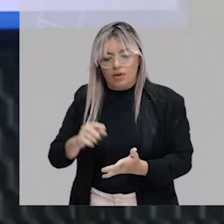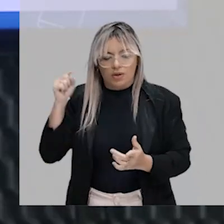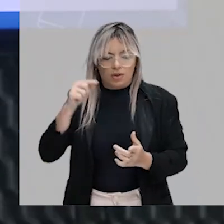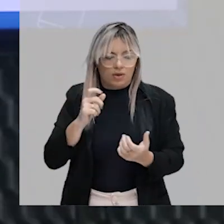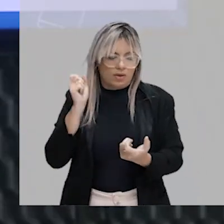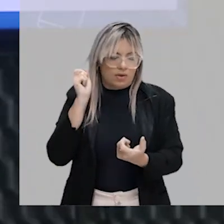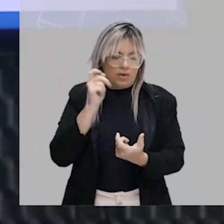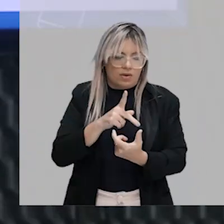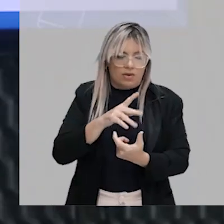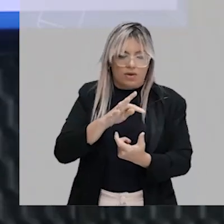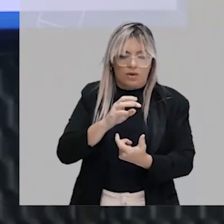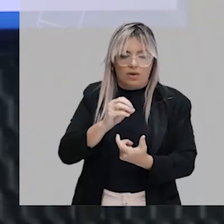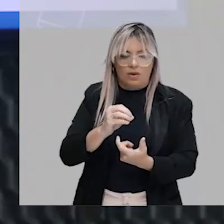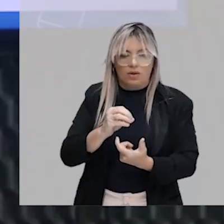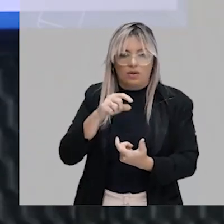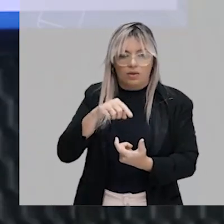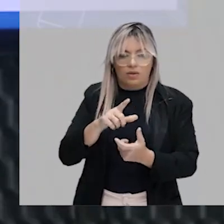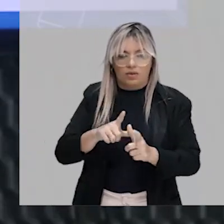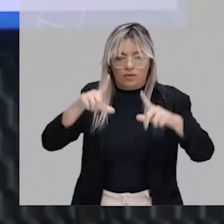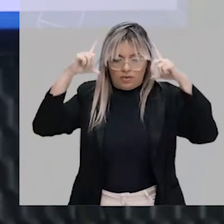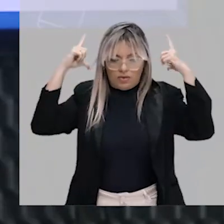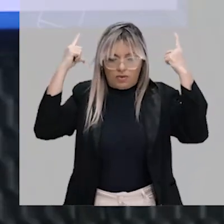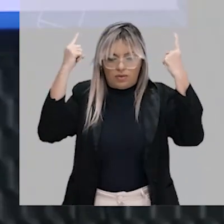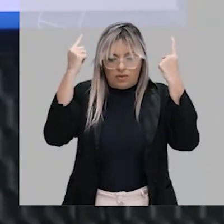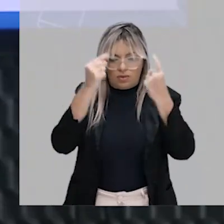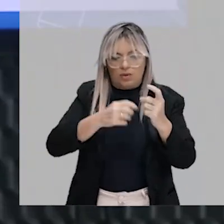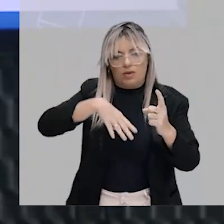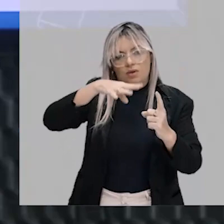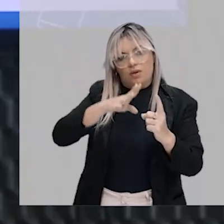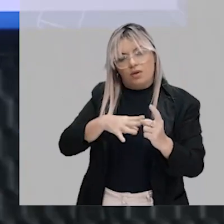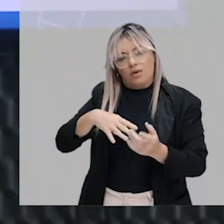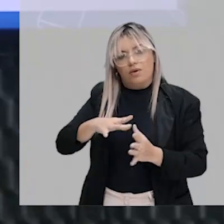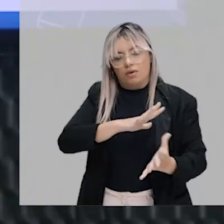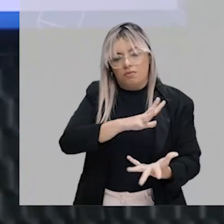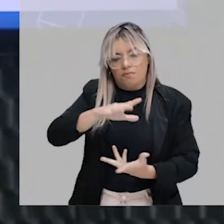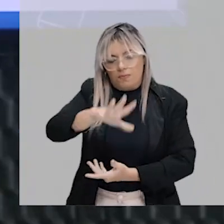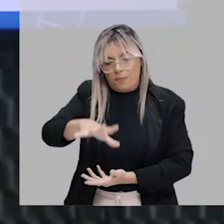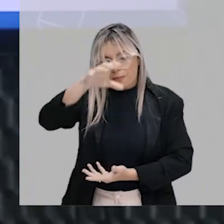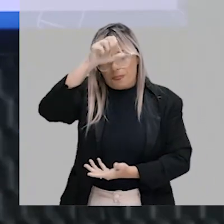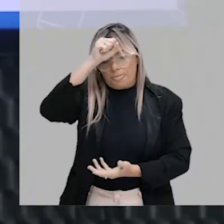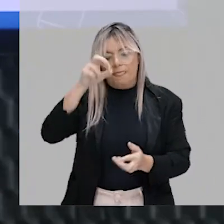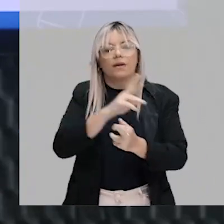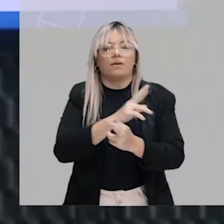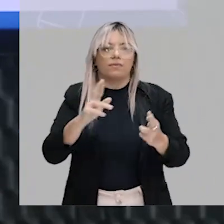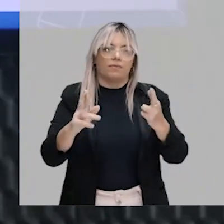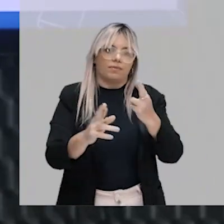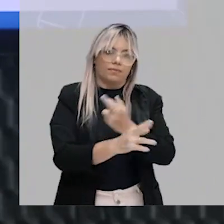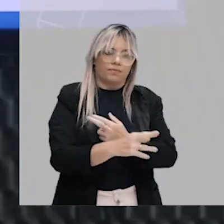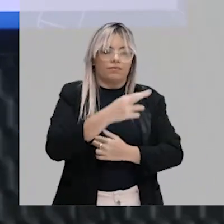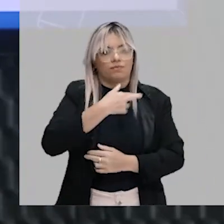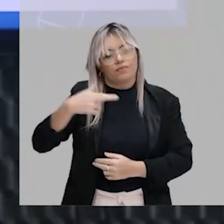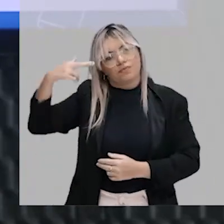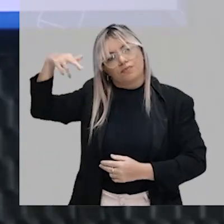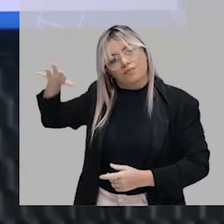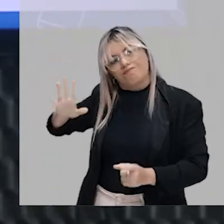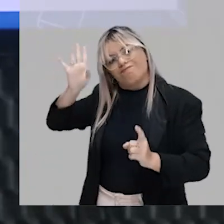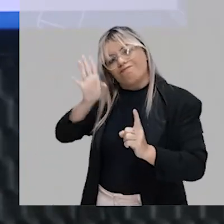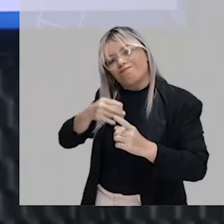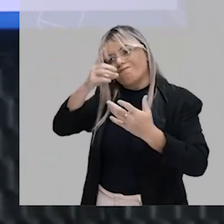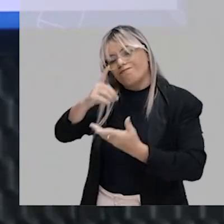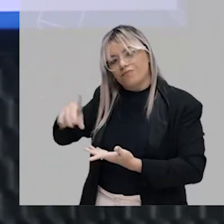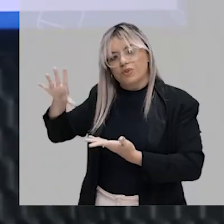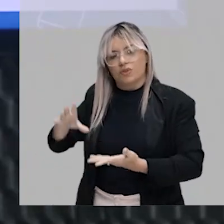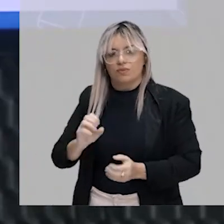que significa Deus, deuses, sobrenatural. Sempre que tem alguma coisa a ver com theo, tem a ver com religião, com Deus, com